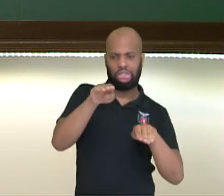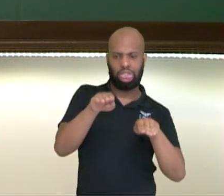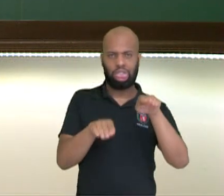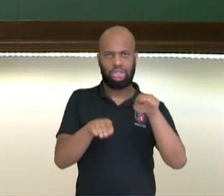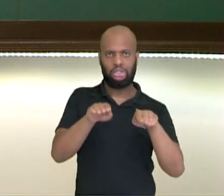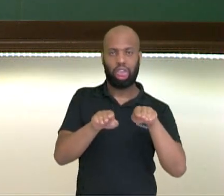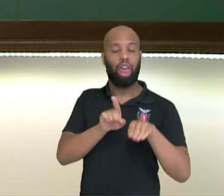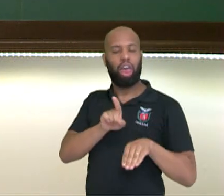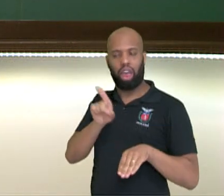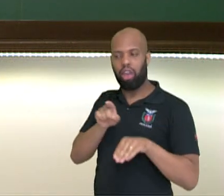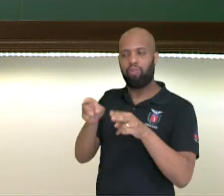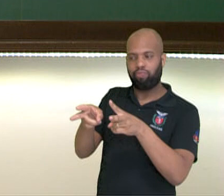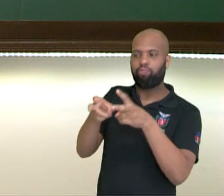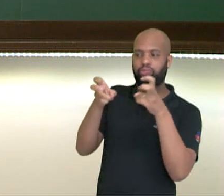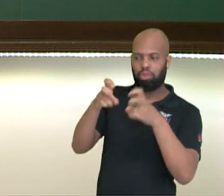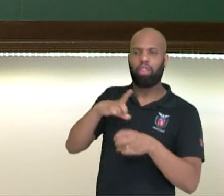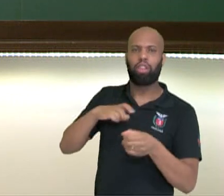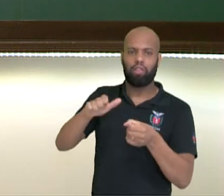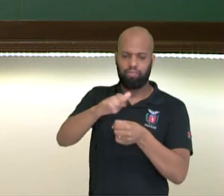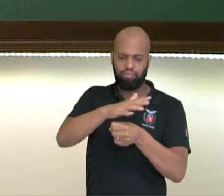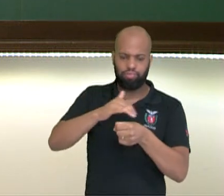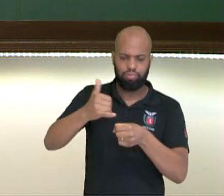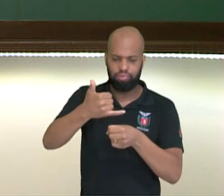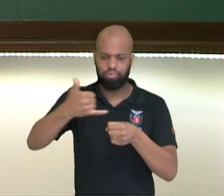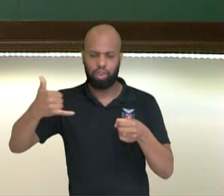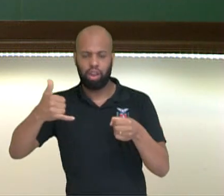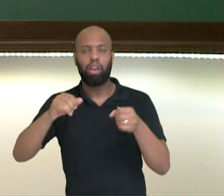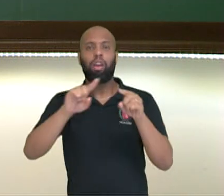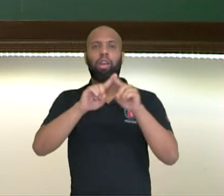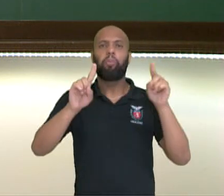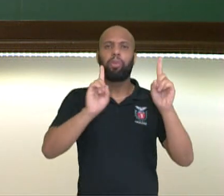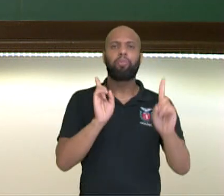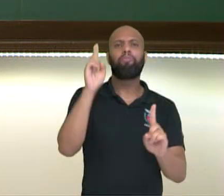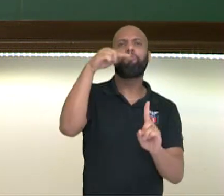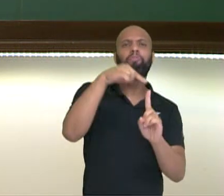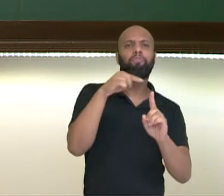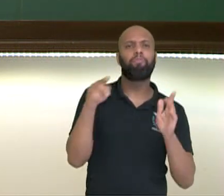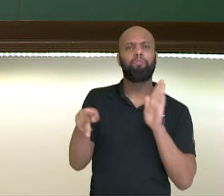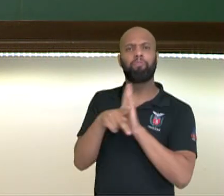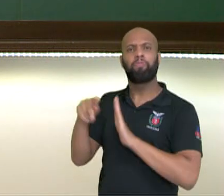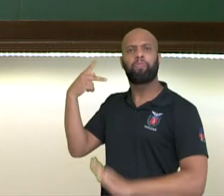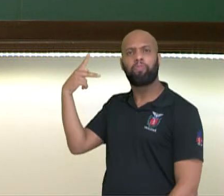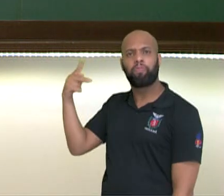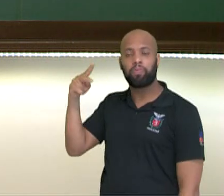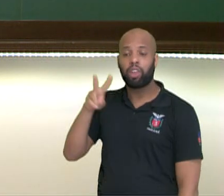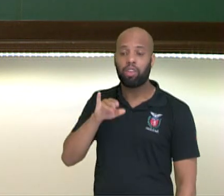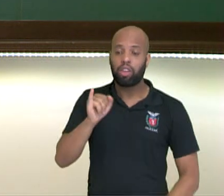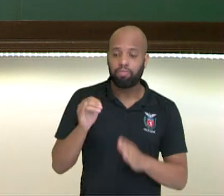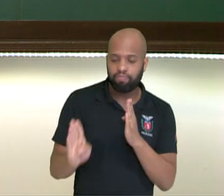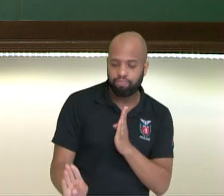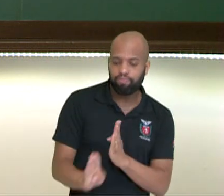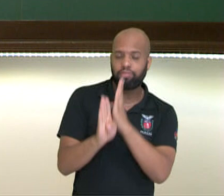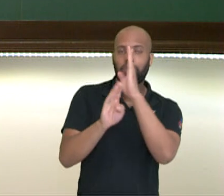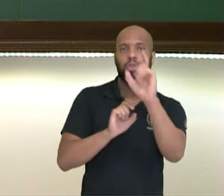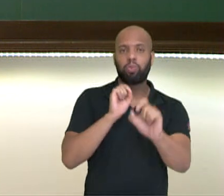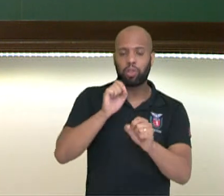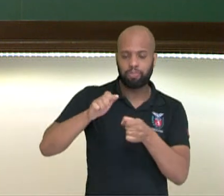indicar, opa, esse cara tem carga elétrica. Então, qual a função do eletroscópio? Detectar carga elétrica